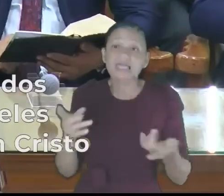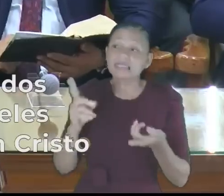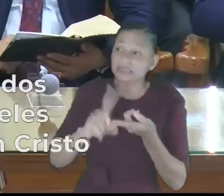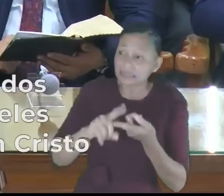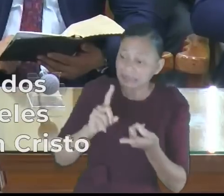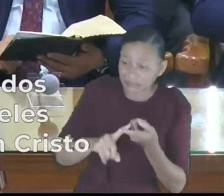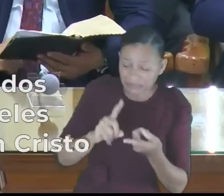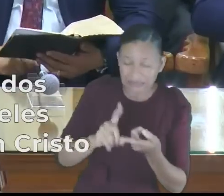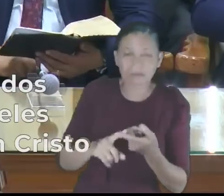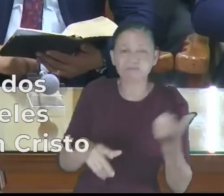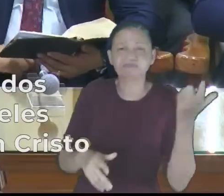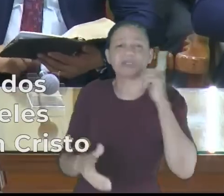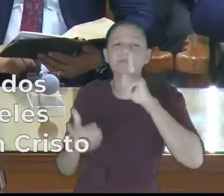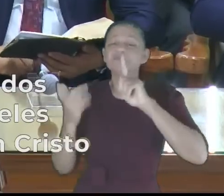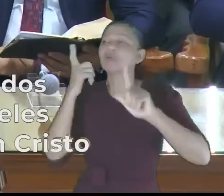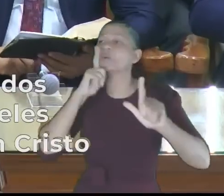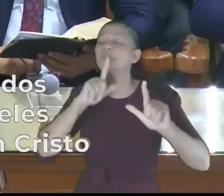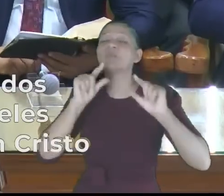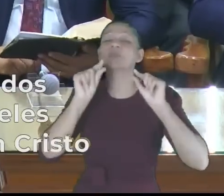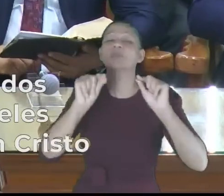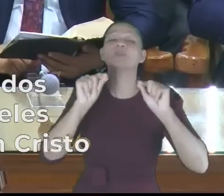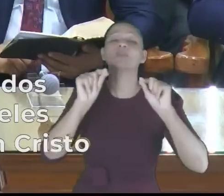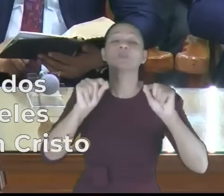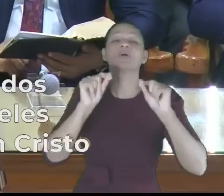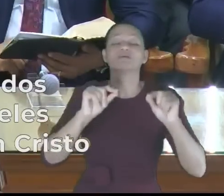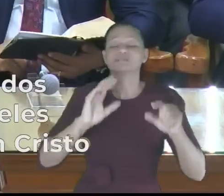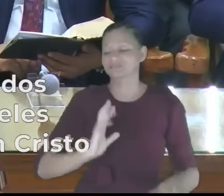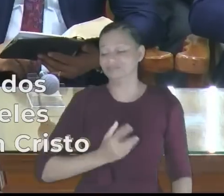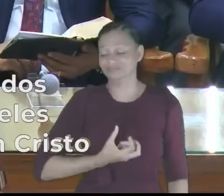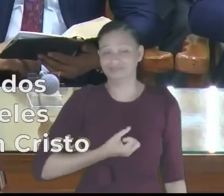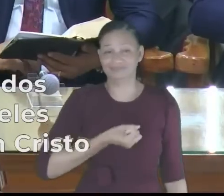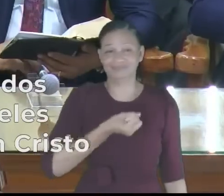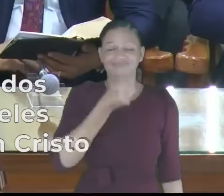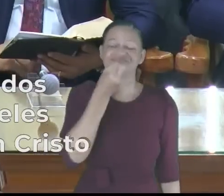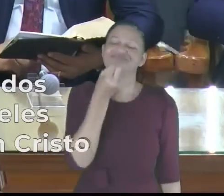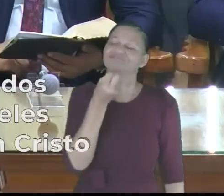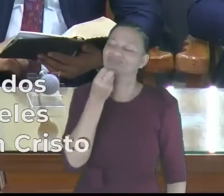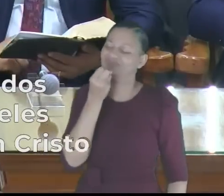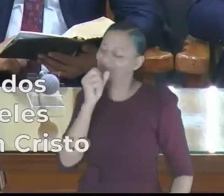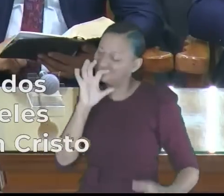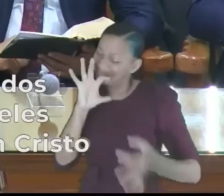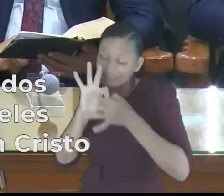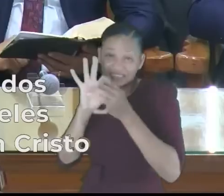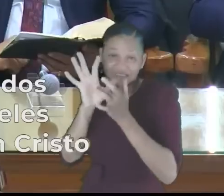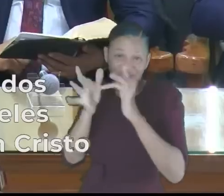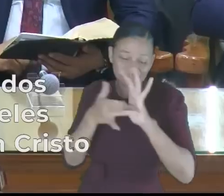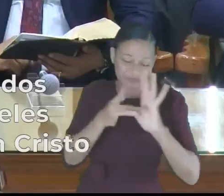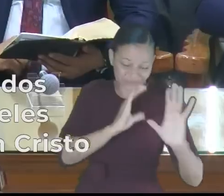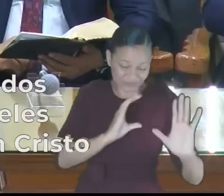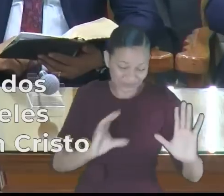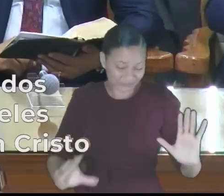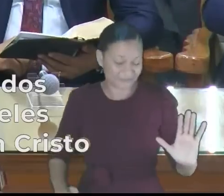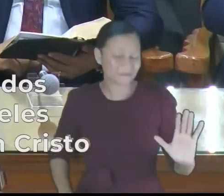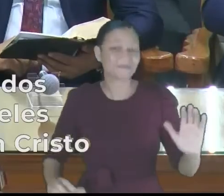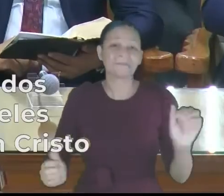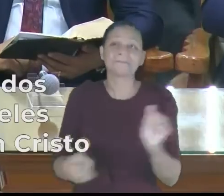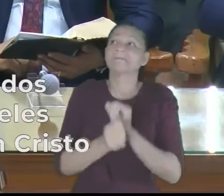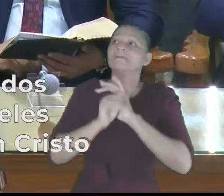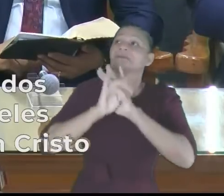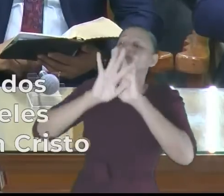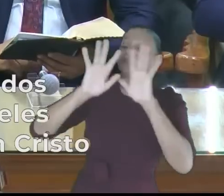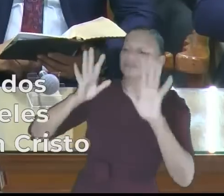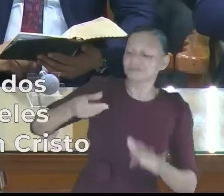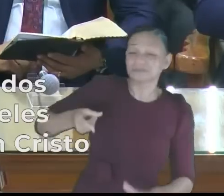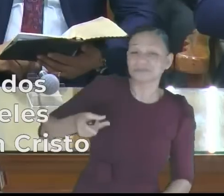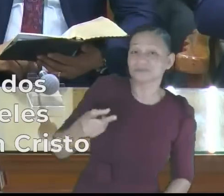eles alcancem o quê? A salvação que está em Cristo Jesus com glória eterna. Ele